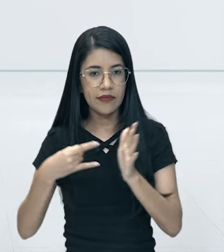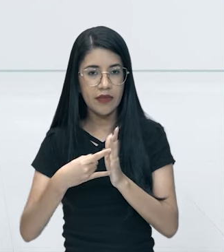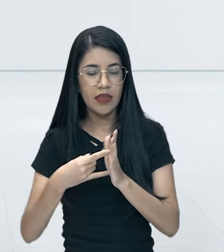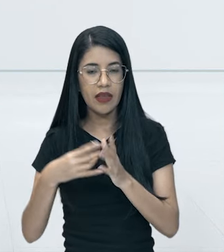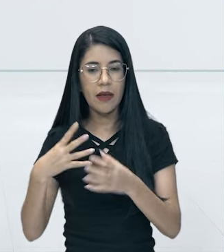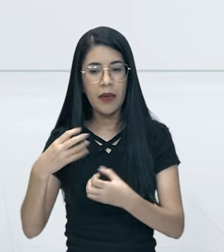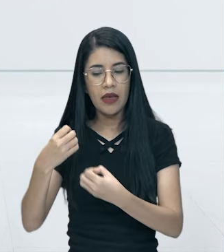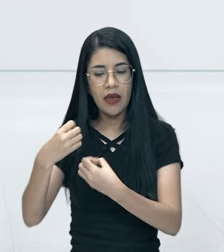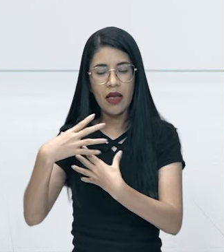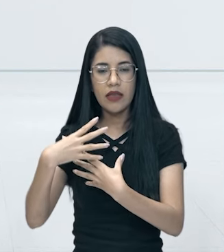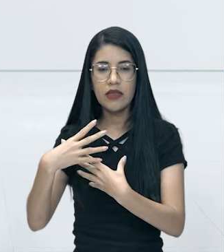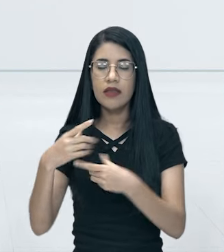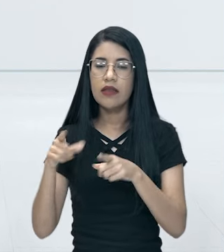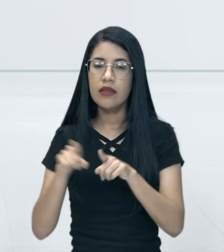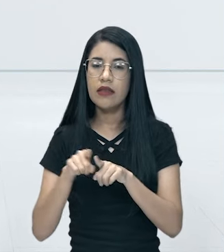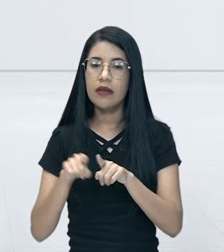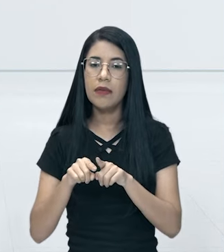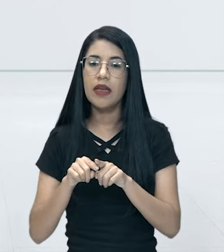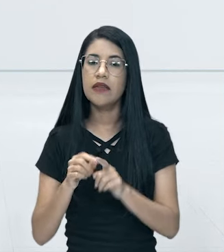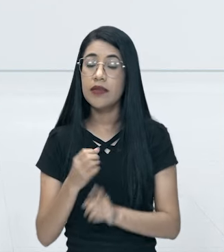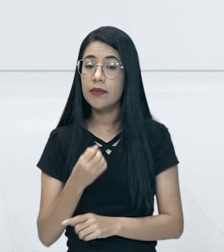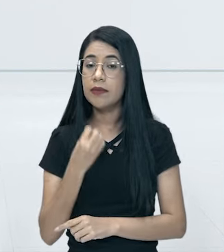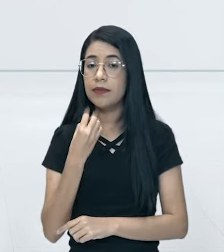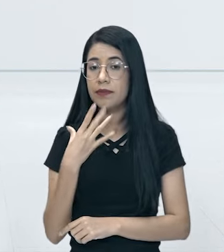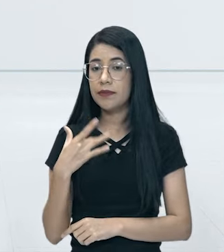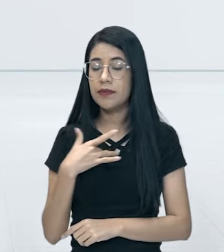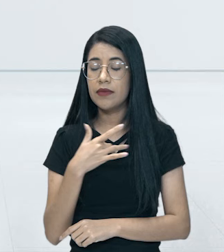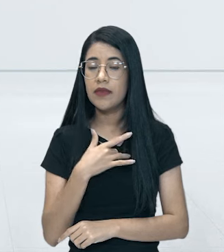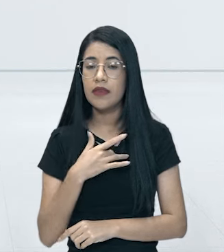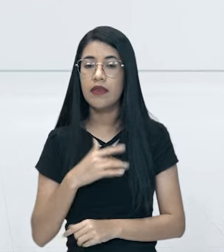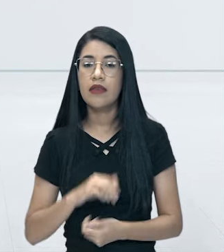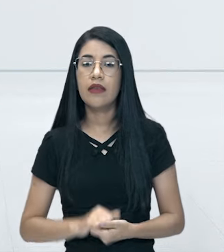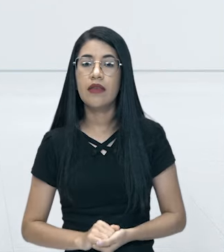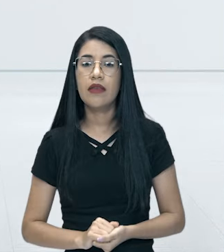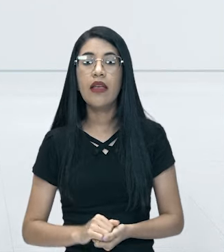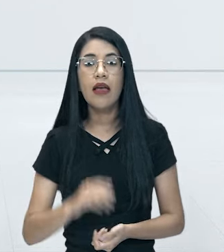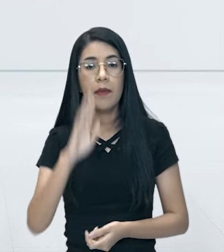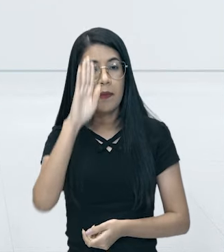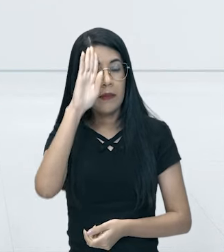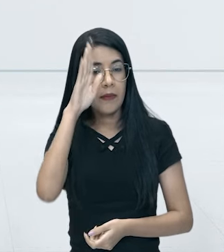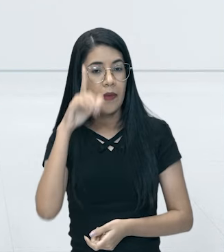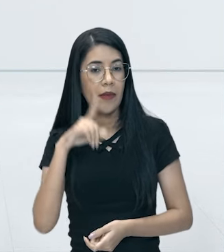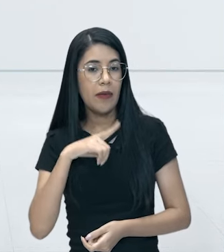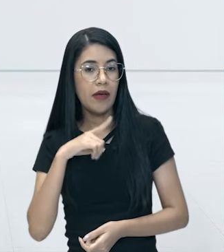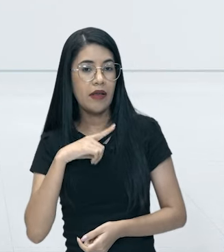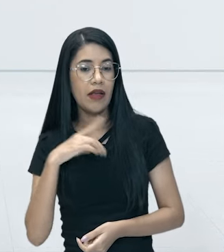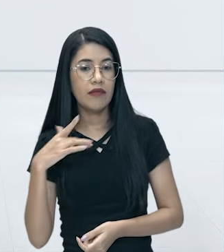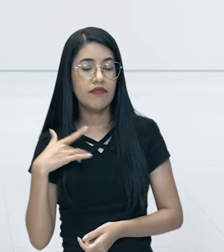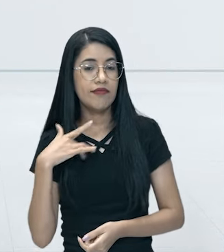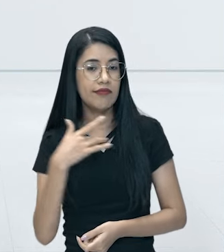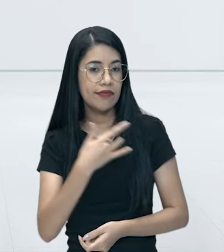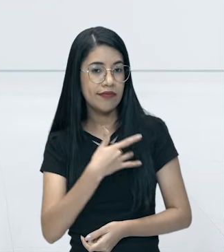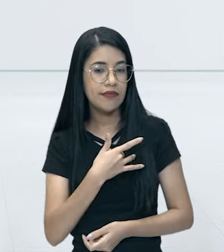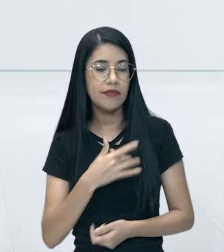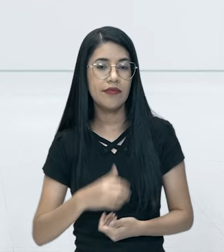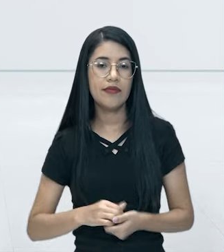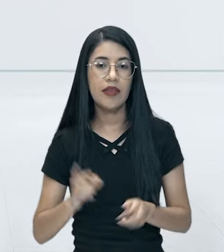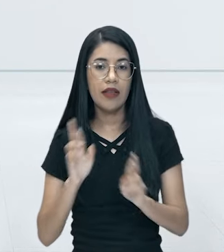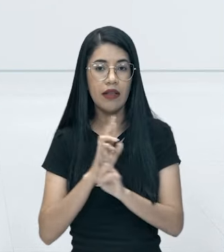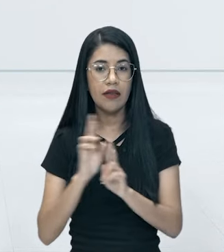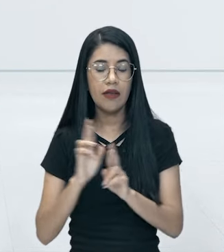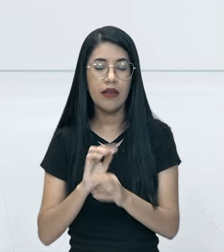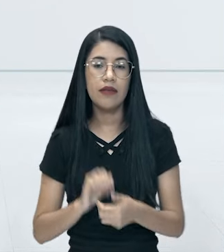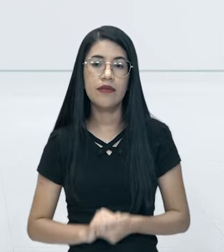radiações, elas também são benéficas, principalmente quando envolve aí a saúde. Observem comigo